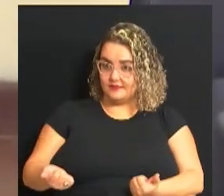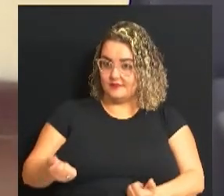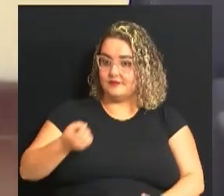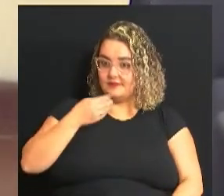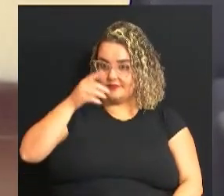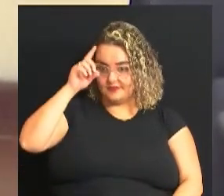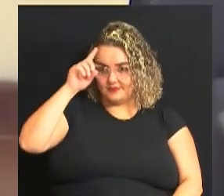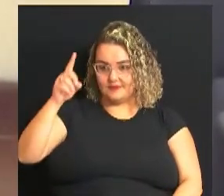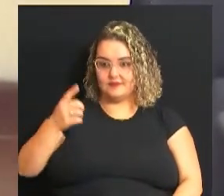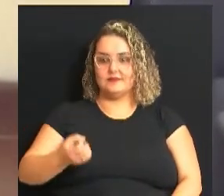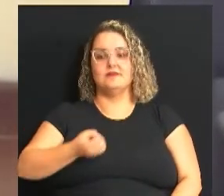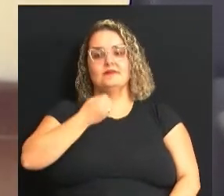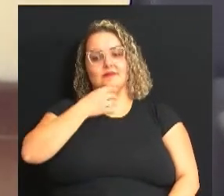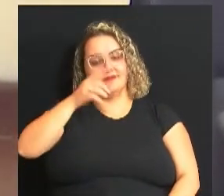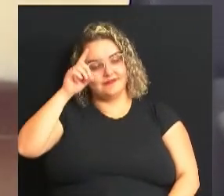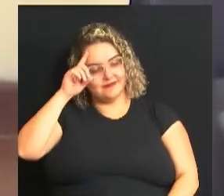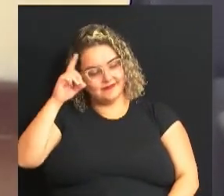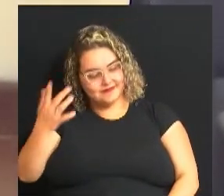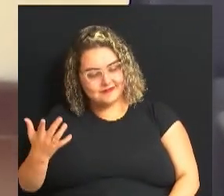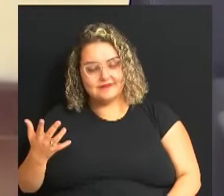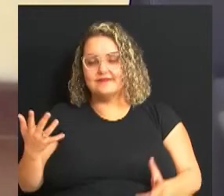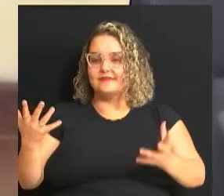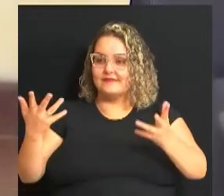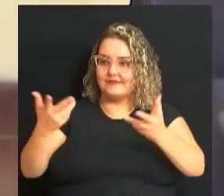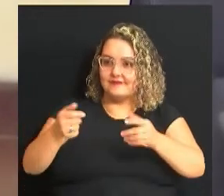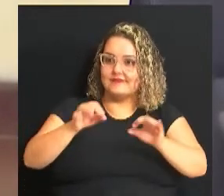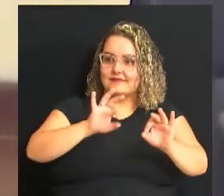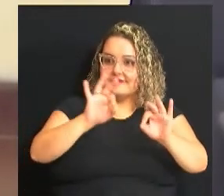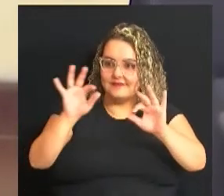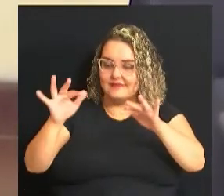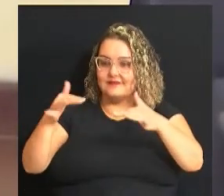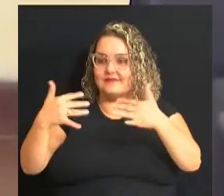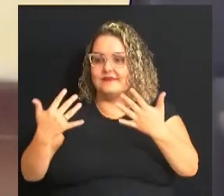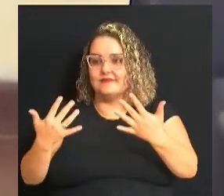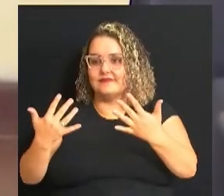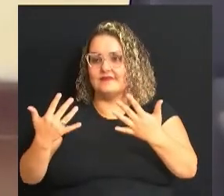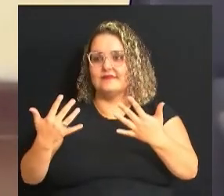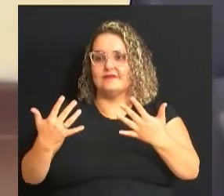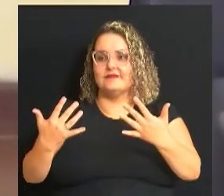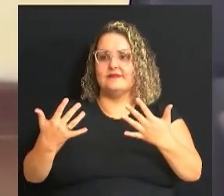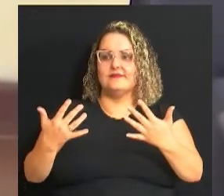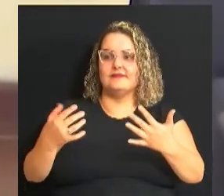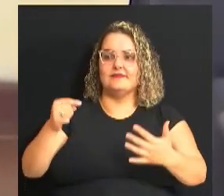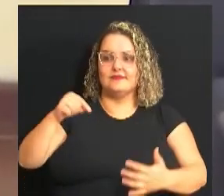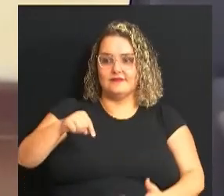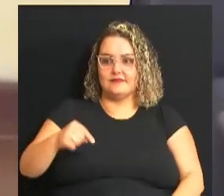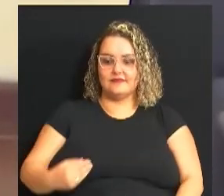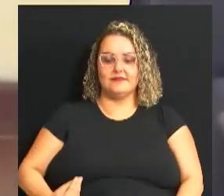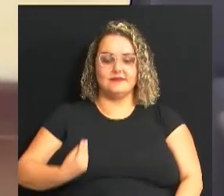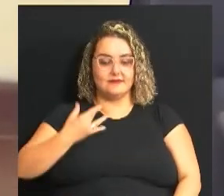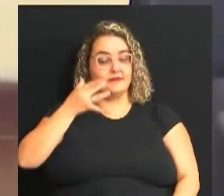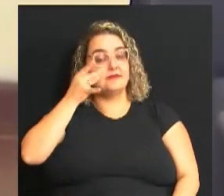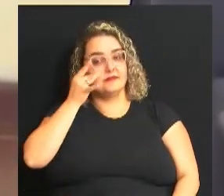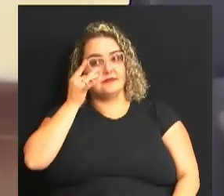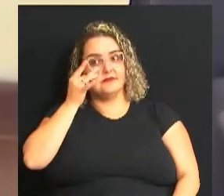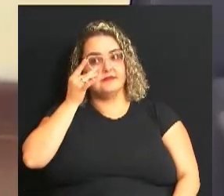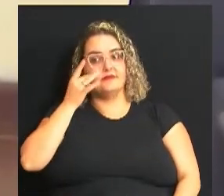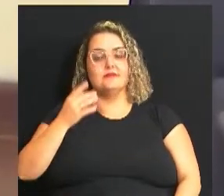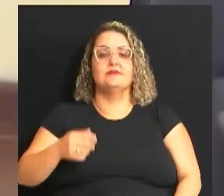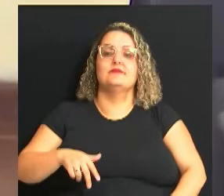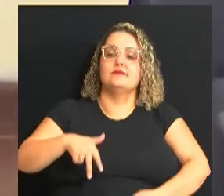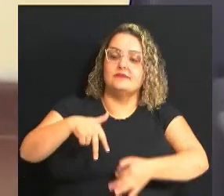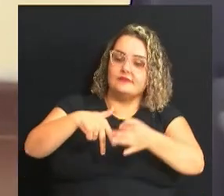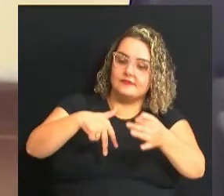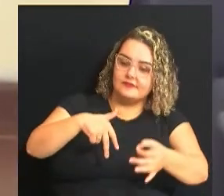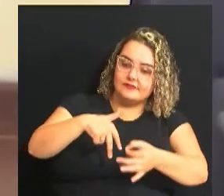dia. Muito bom dia. Bom dia a todos que nos acompanharam aí. Aqui no público presente, que colocaram seus